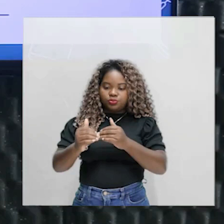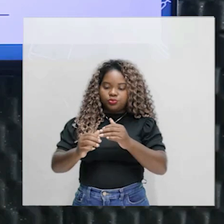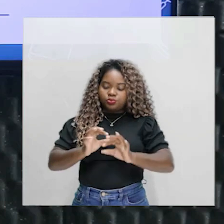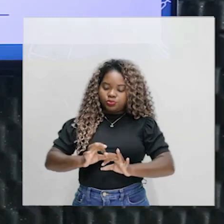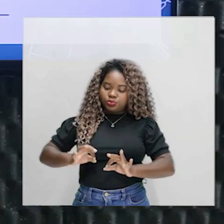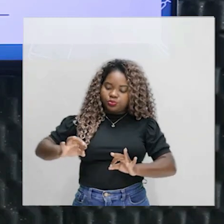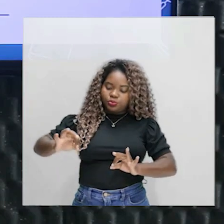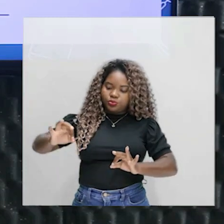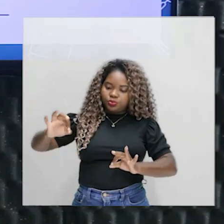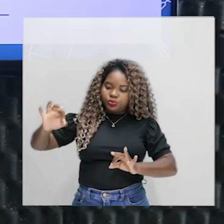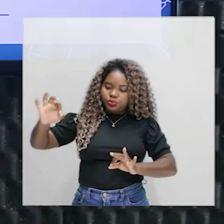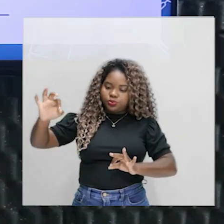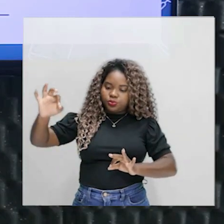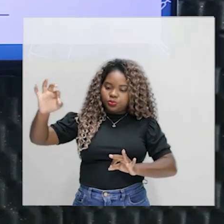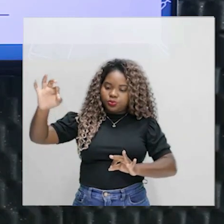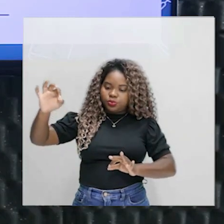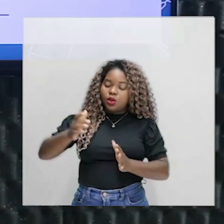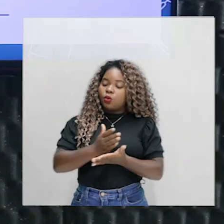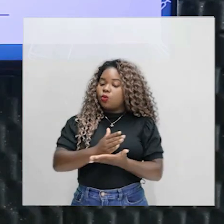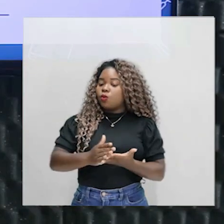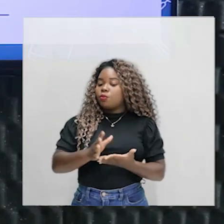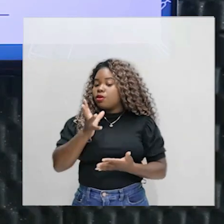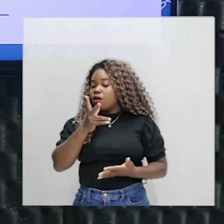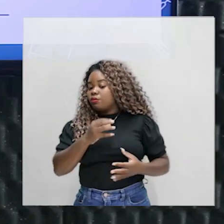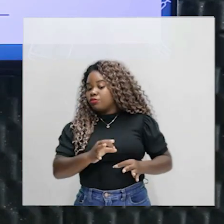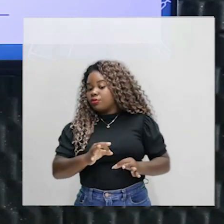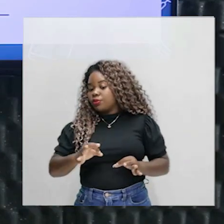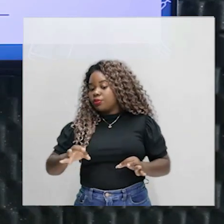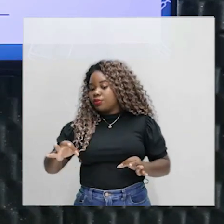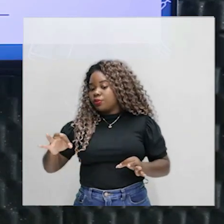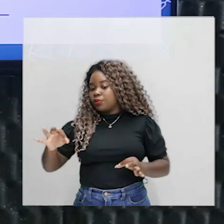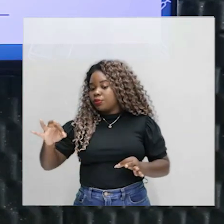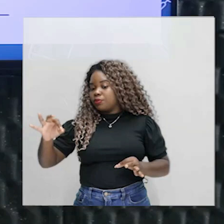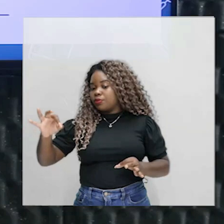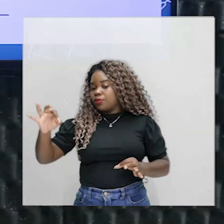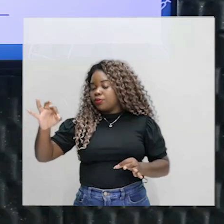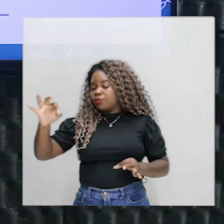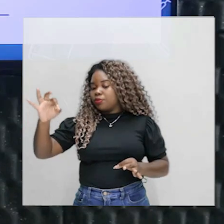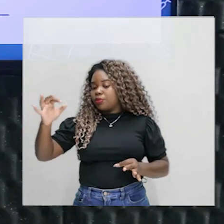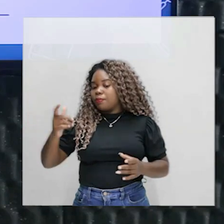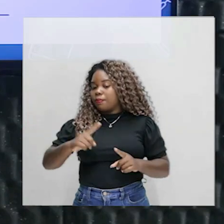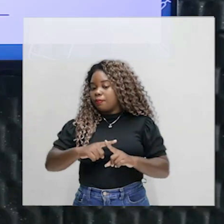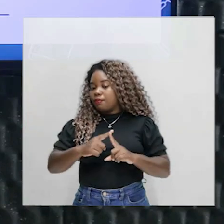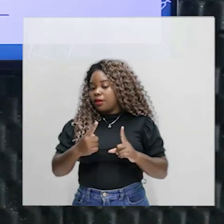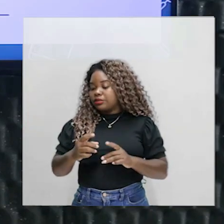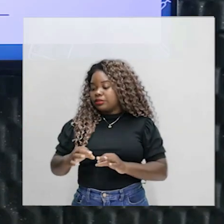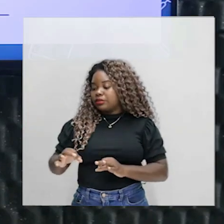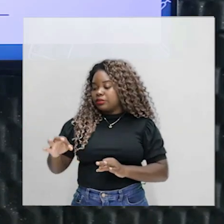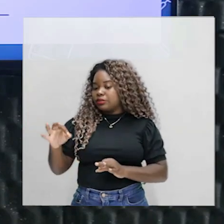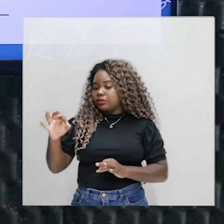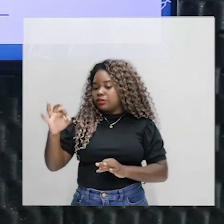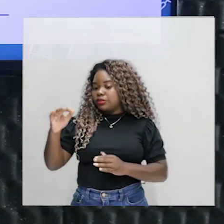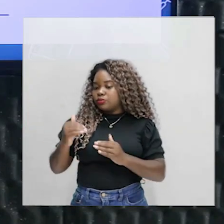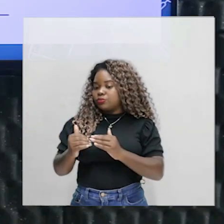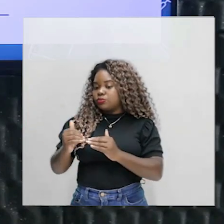no início esse crescimento é lento ao longo do tempo mas vai chegar um momento que esse crescimento ele começa